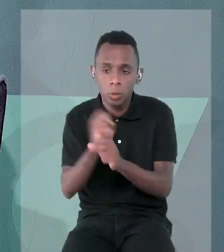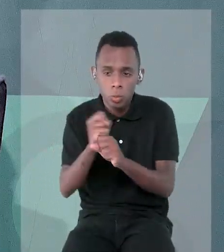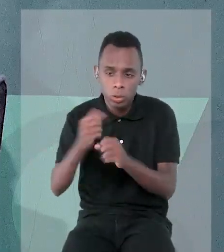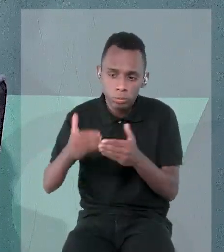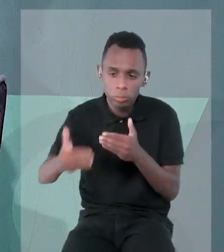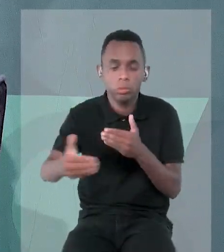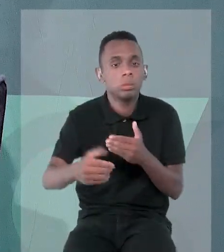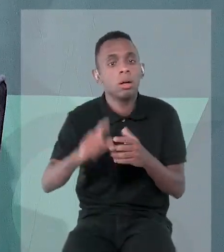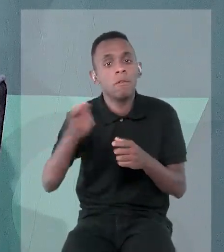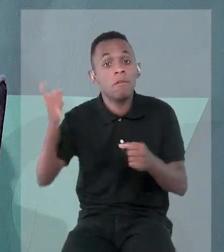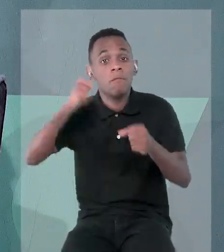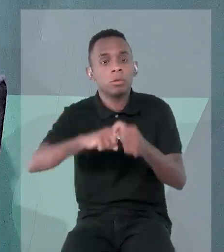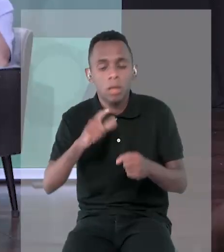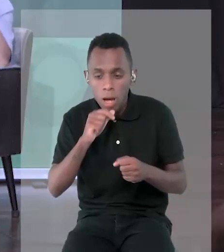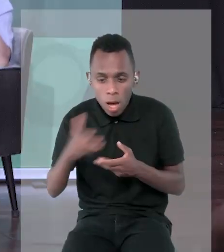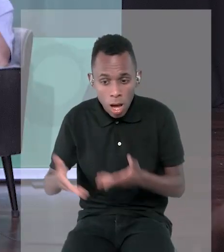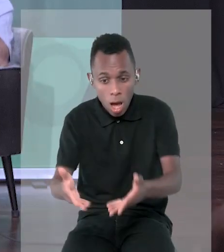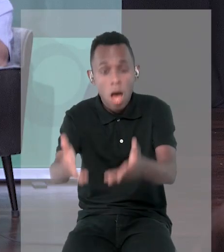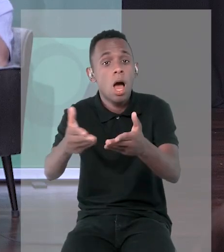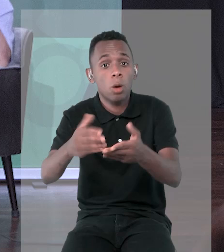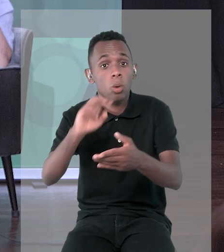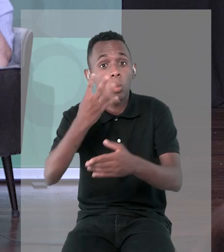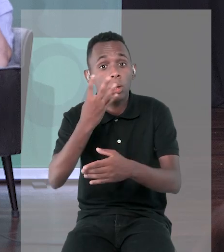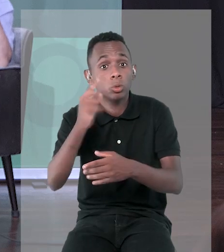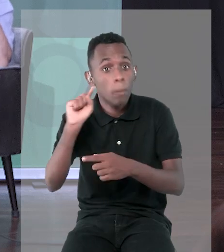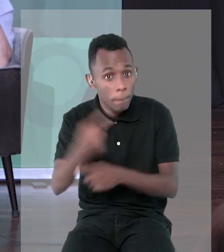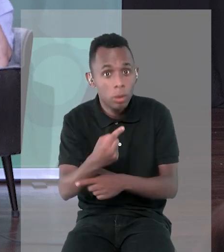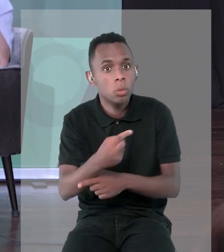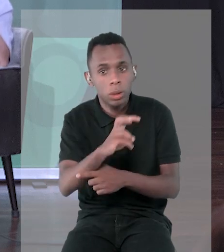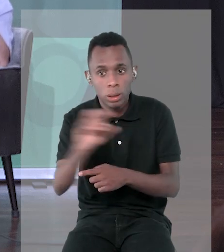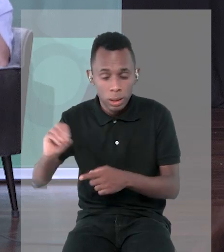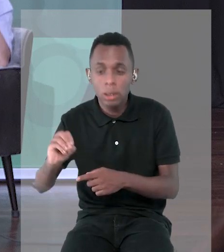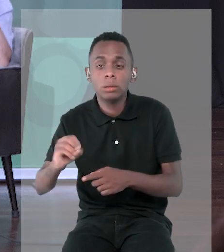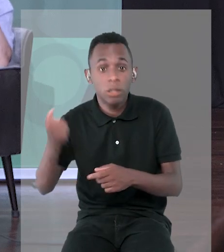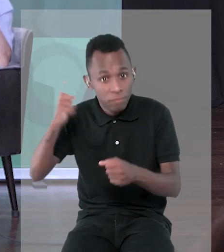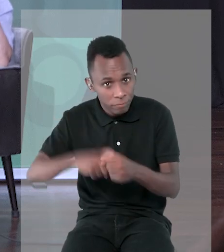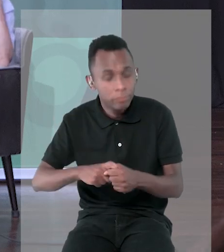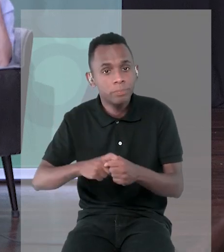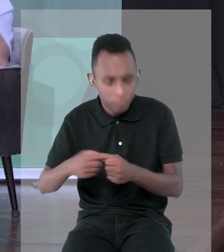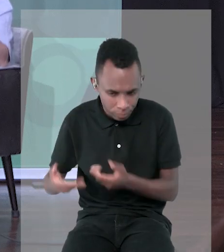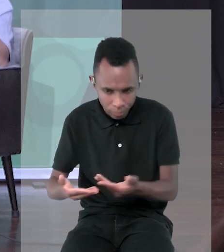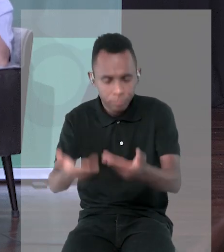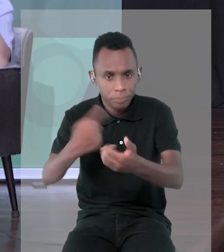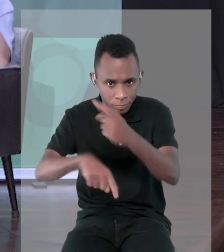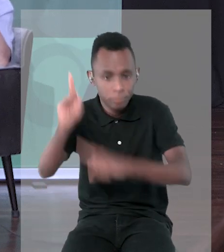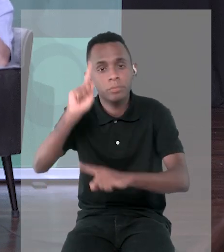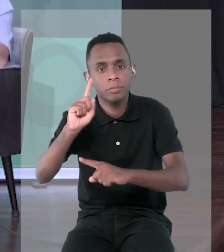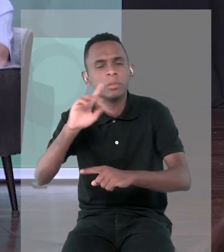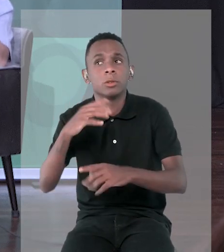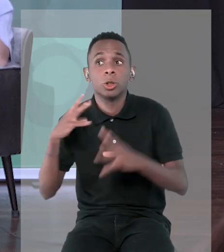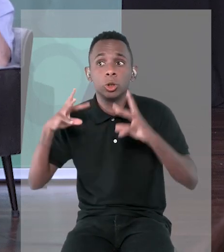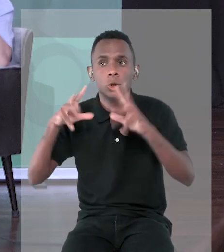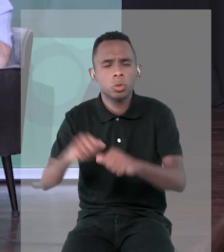anos, recuperar 4.200 nascentes. Então, para a gente é muita coisa, né? O dobro de todas as nascentes que nós recuperamos em